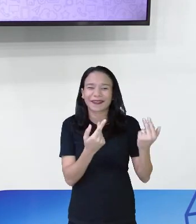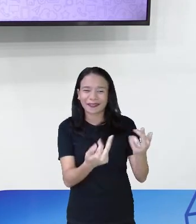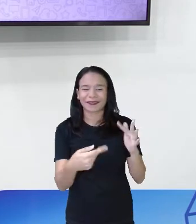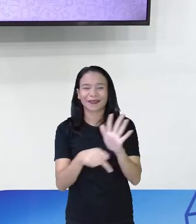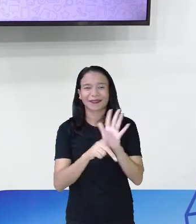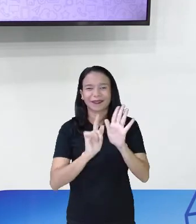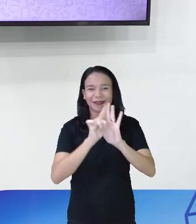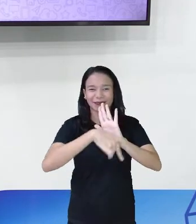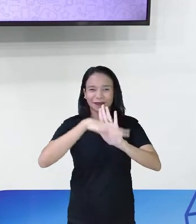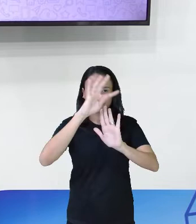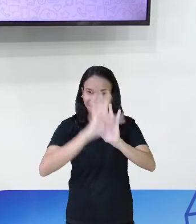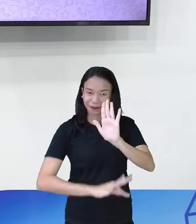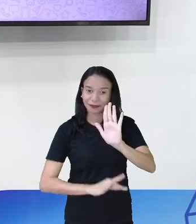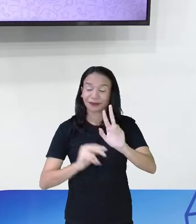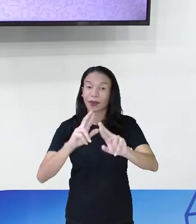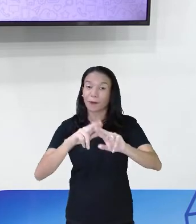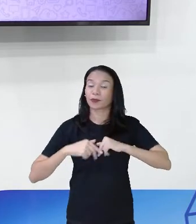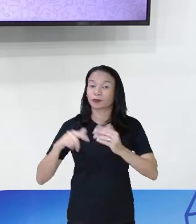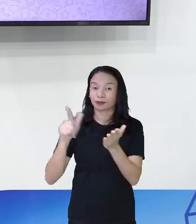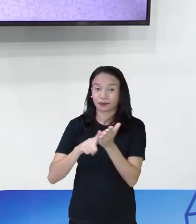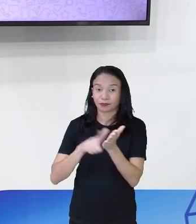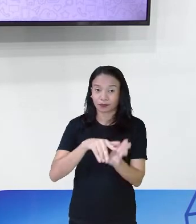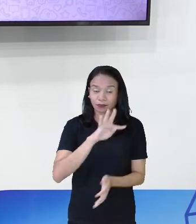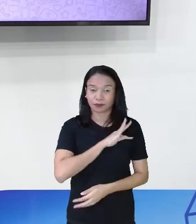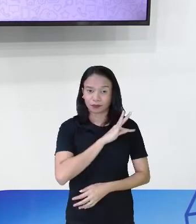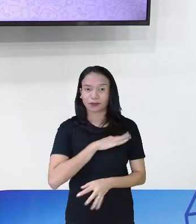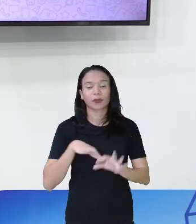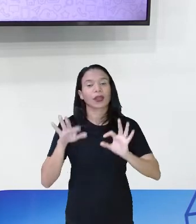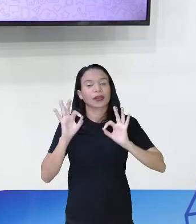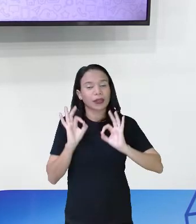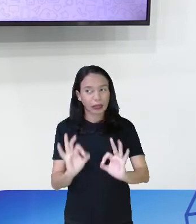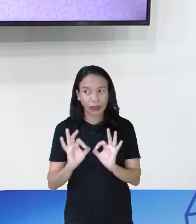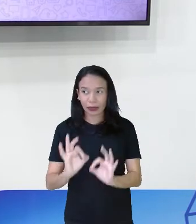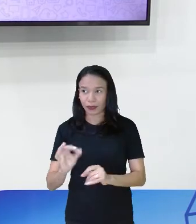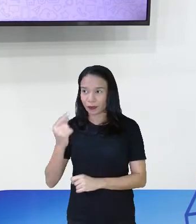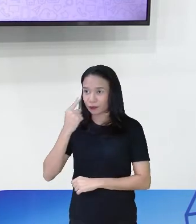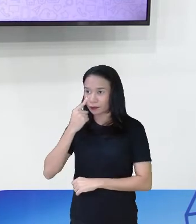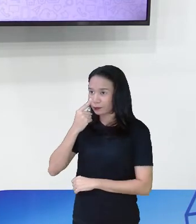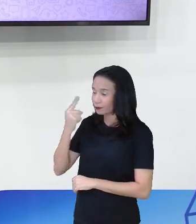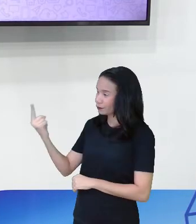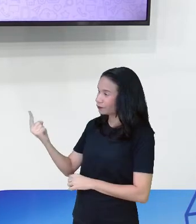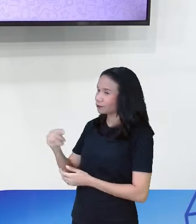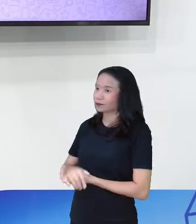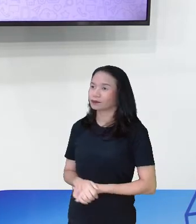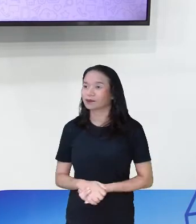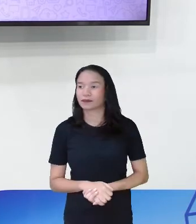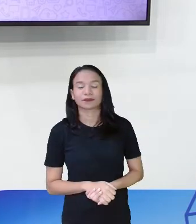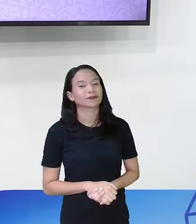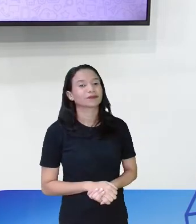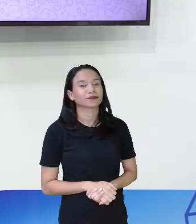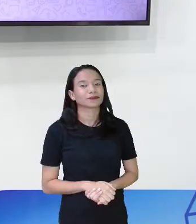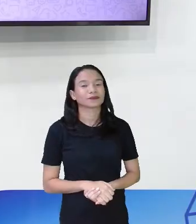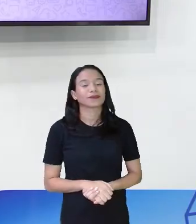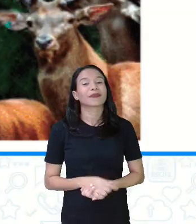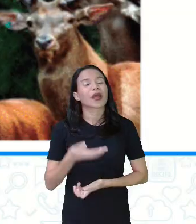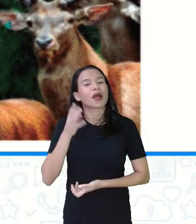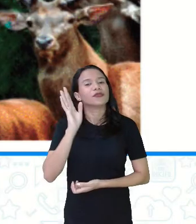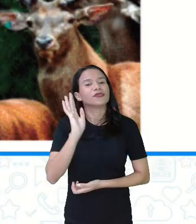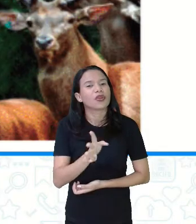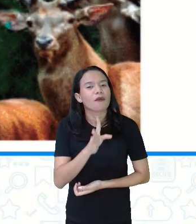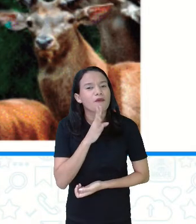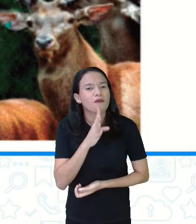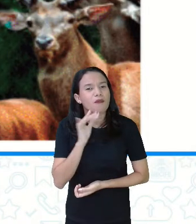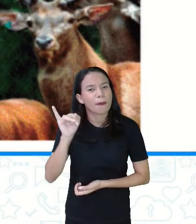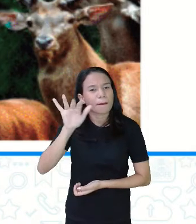esse gênero textual. Então, ficha técnica, com certeza. Olha aí, ó, já está aparecendo na tela para você. Você já viu